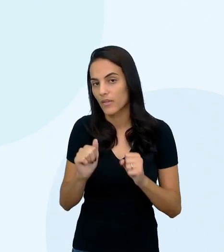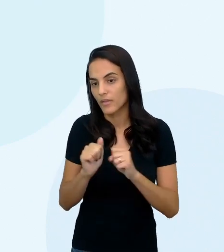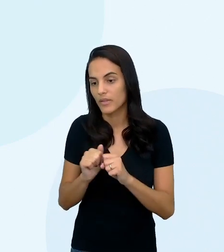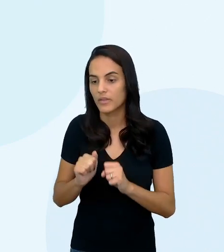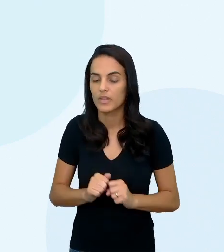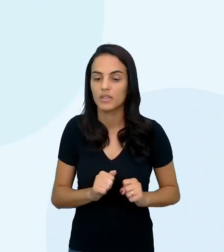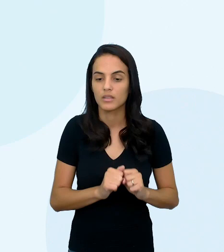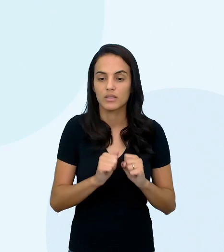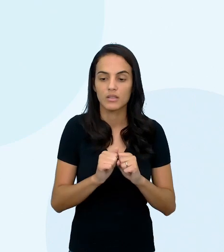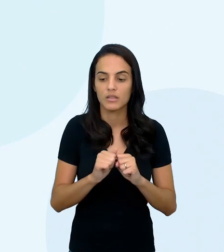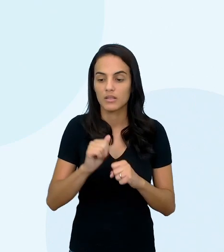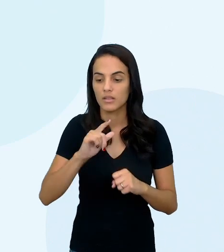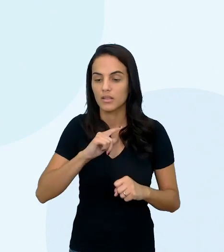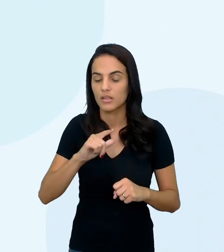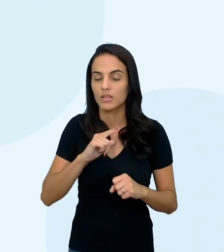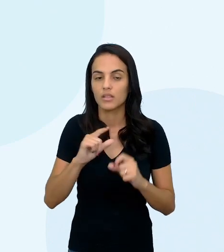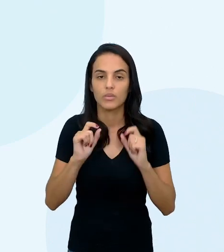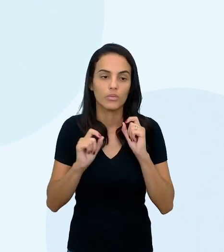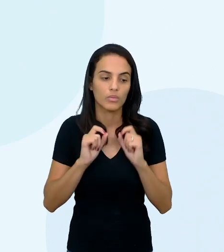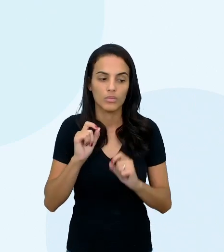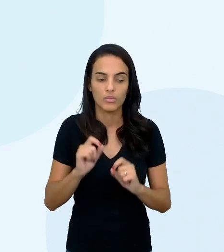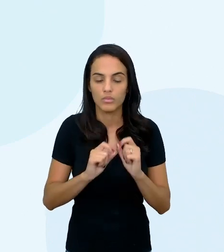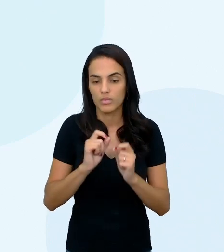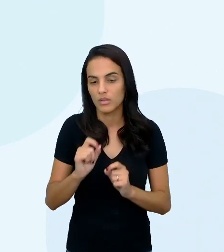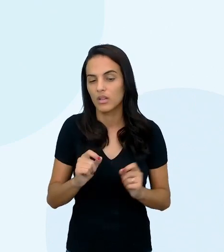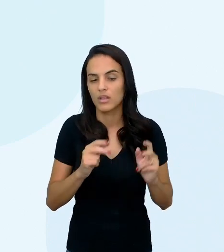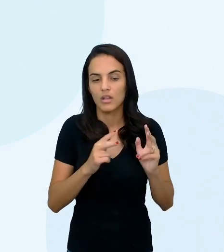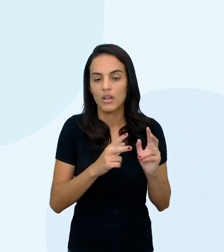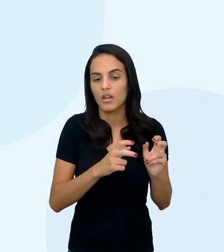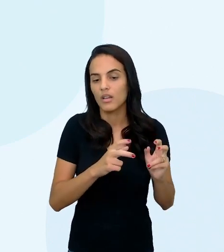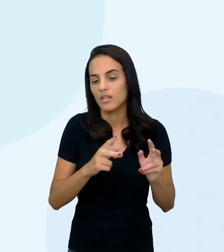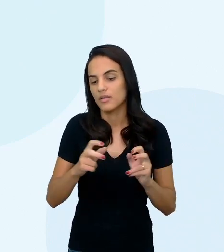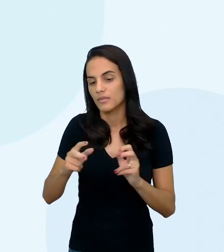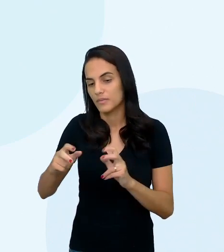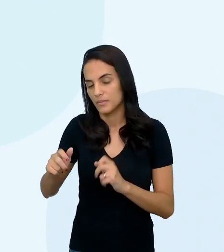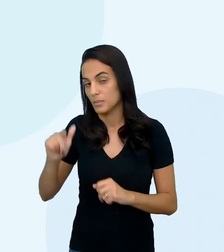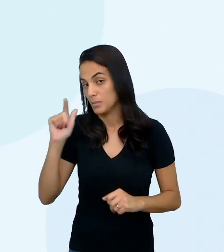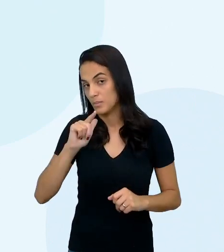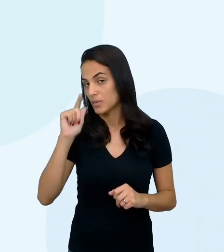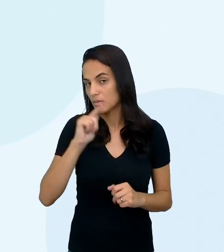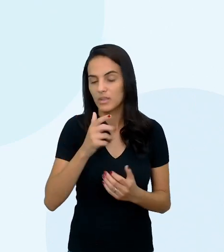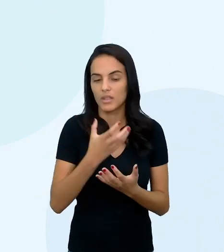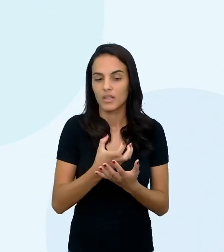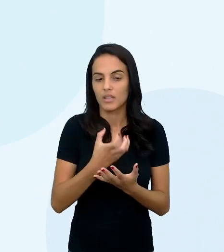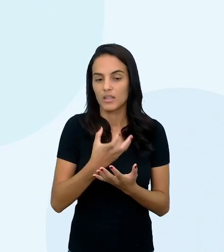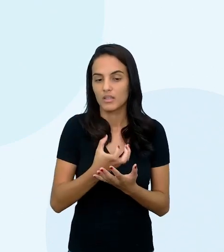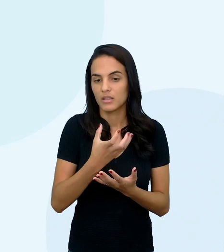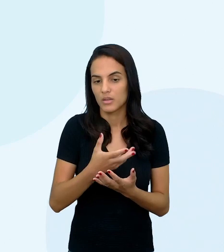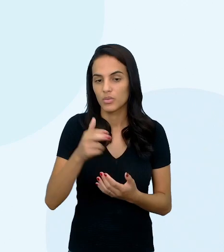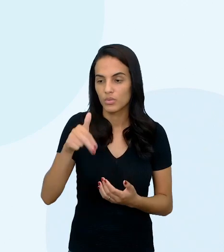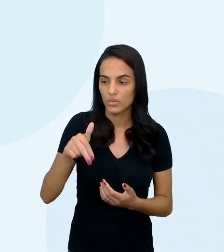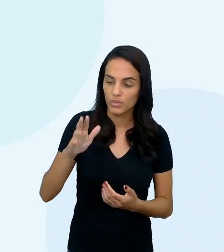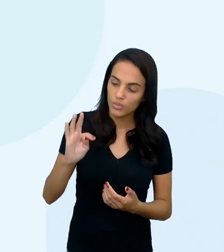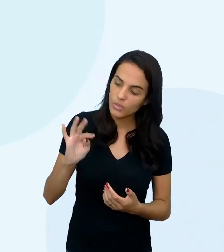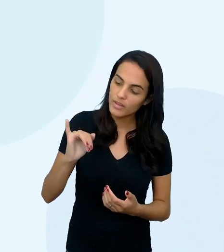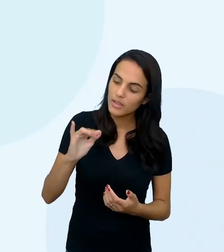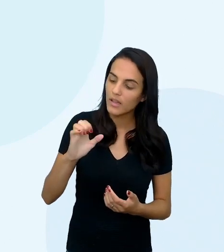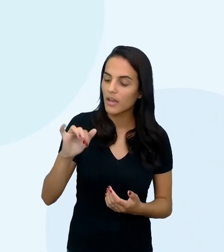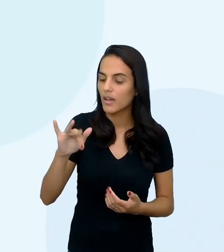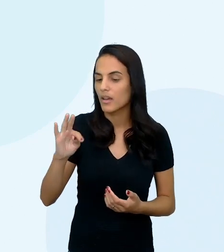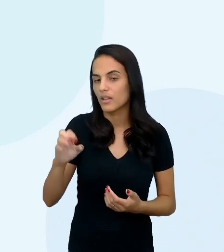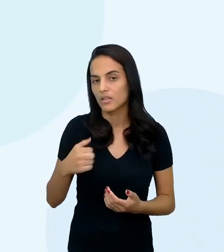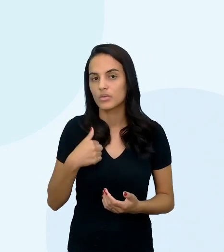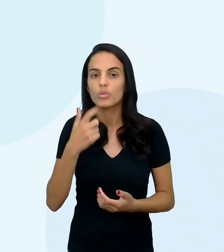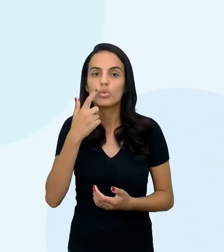então, né, que vão ter então essa percepção e vão conseguir então absorver os nutrientes, porque quando o